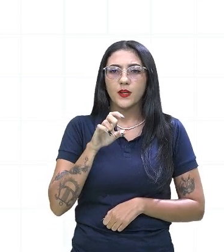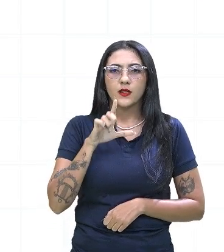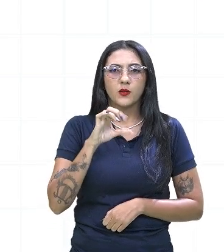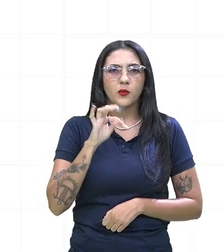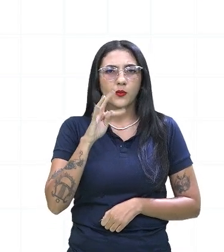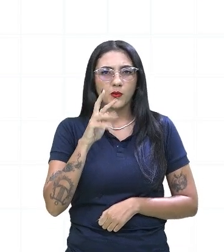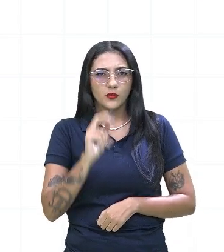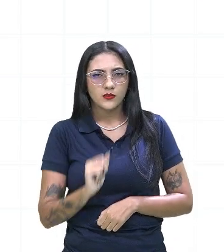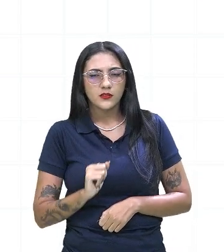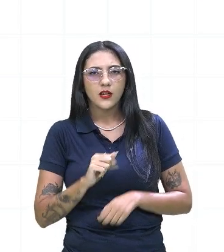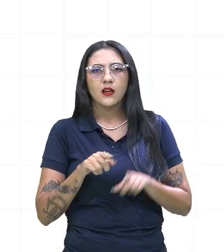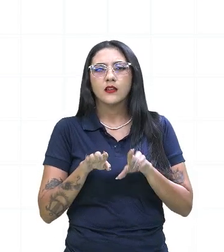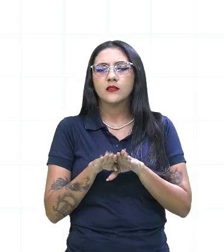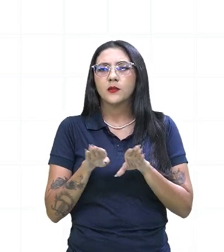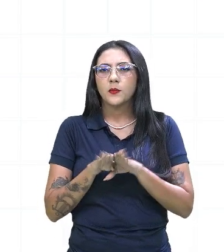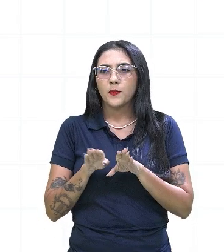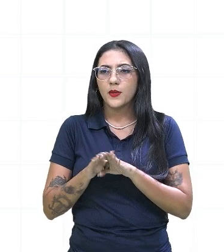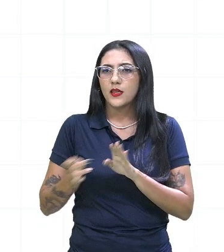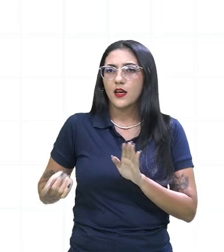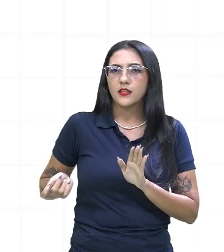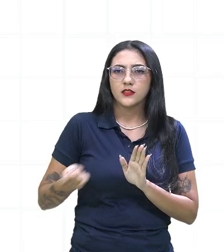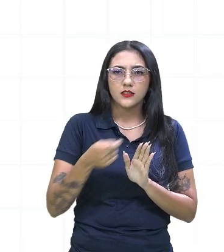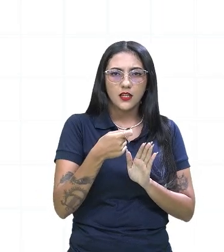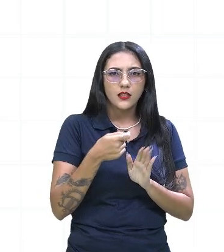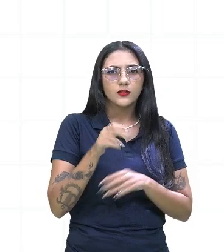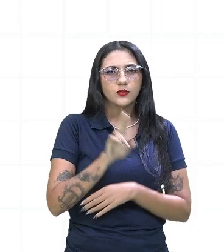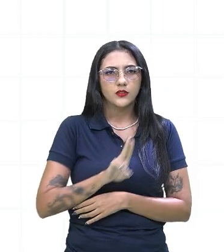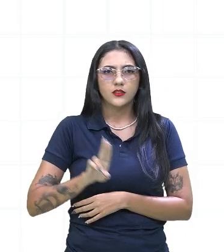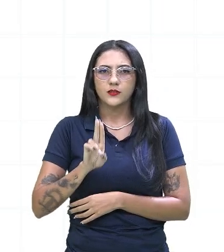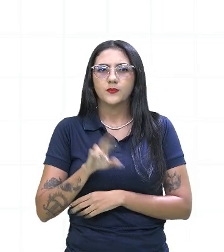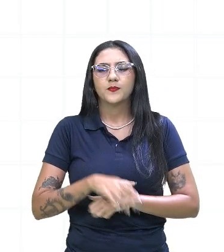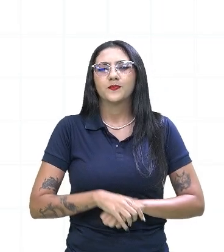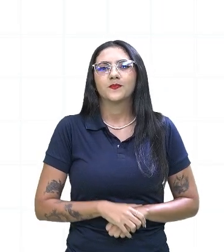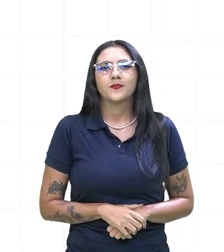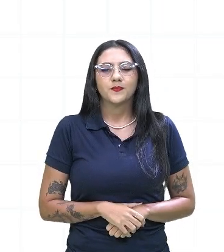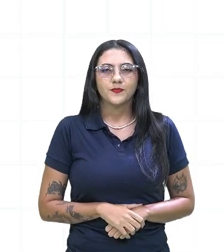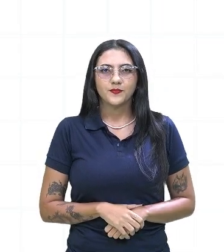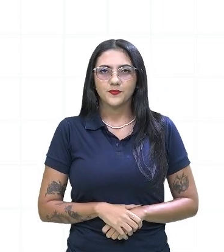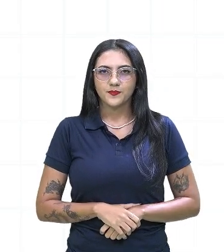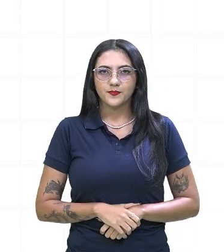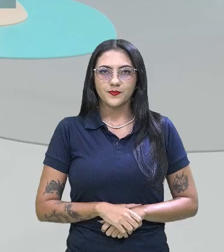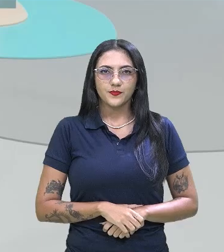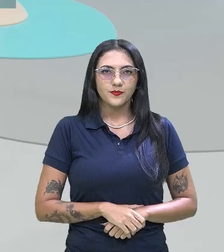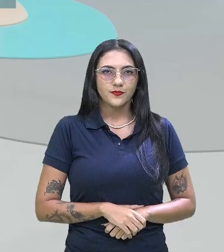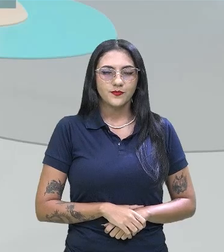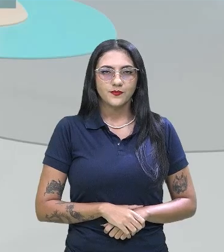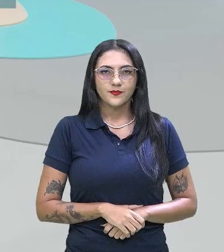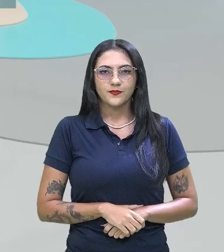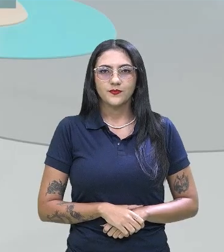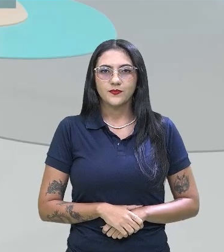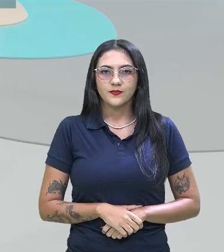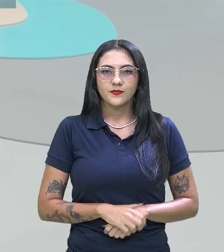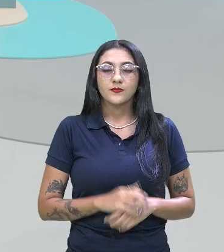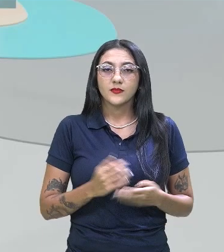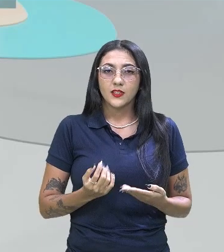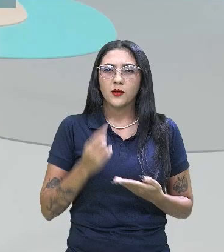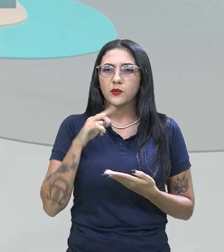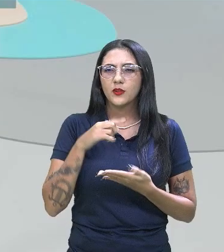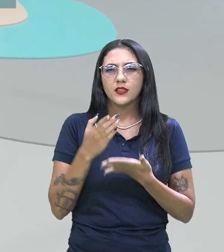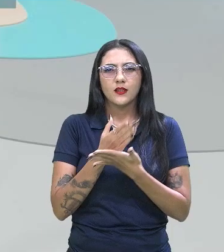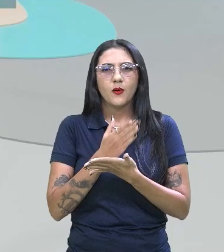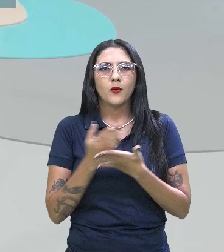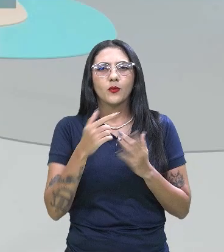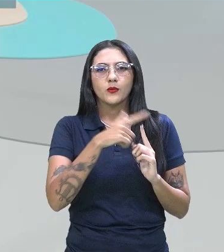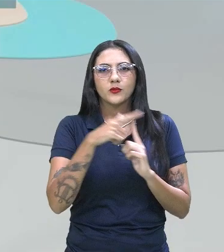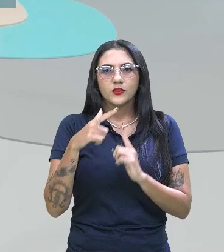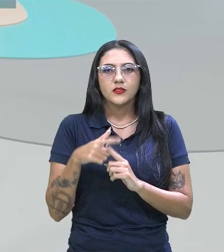basca, raquetebol, squash e outros. Muito bem, gente. Então, esses são alguns dos tipos de